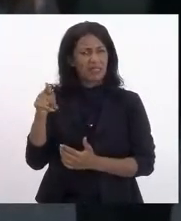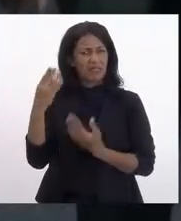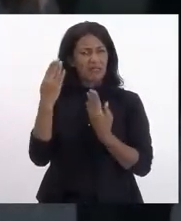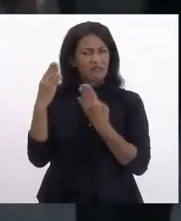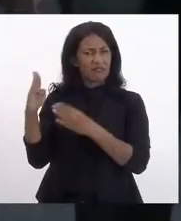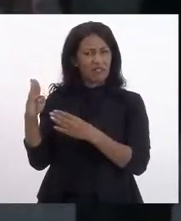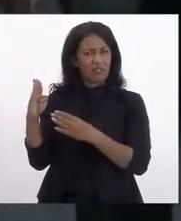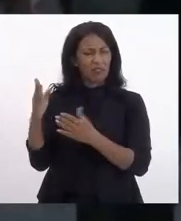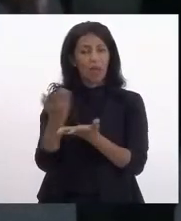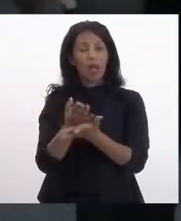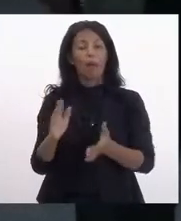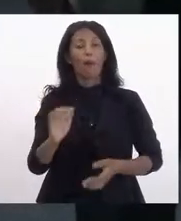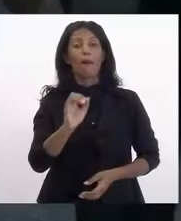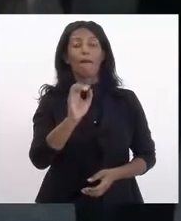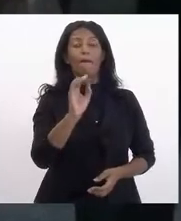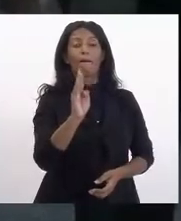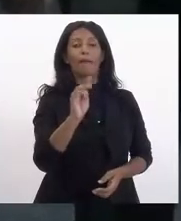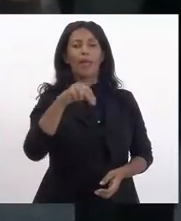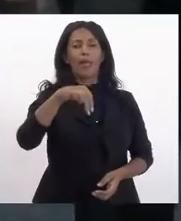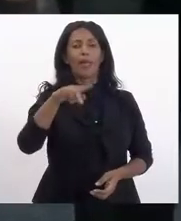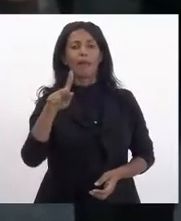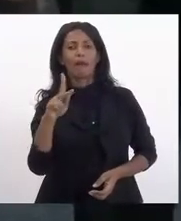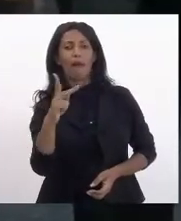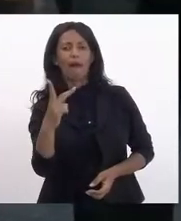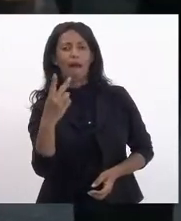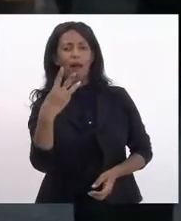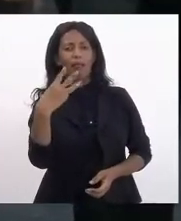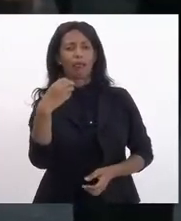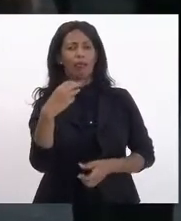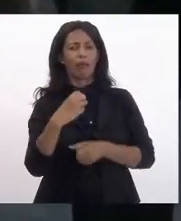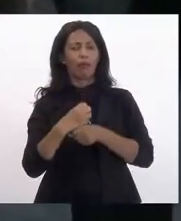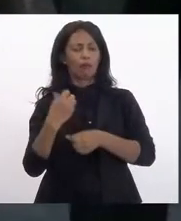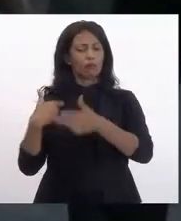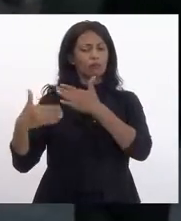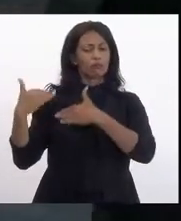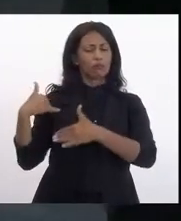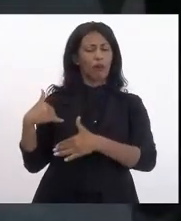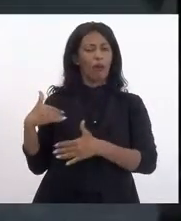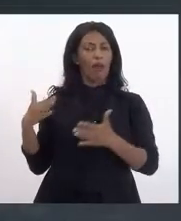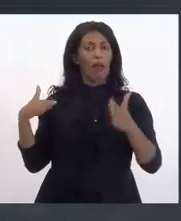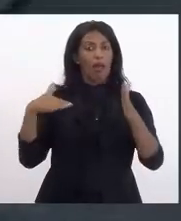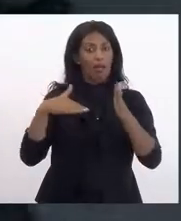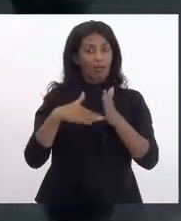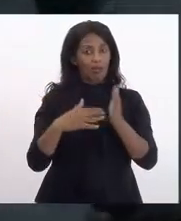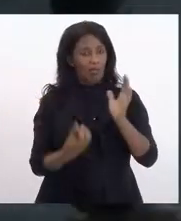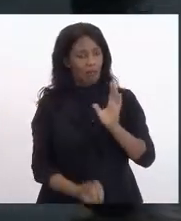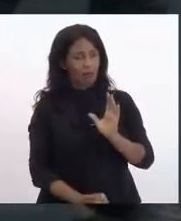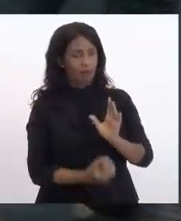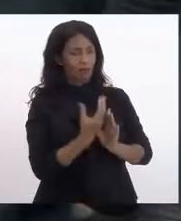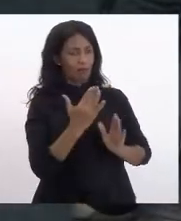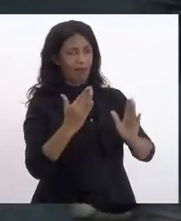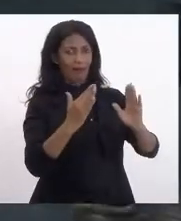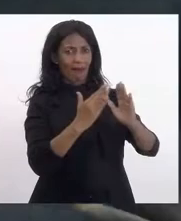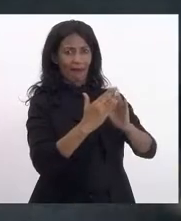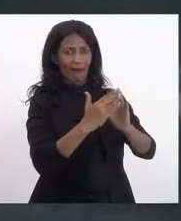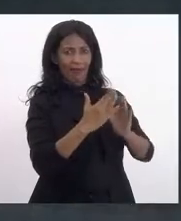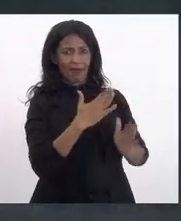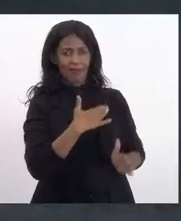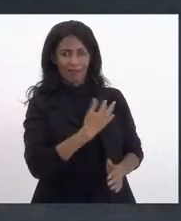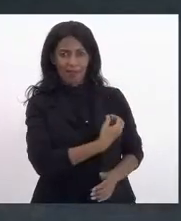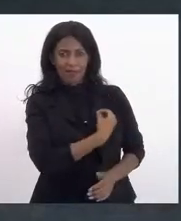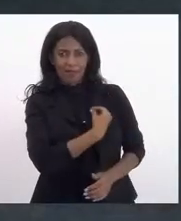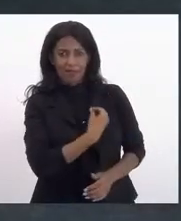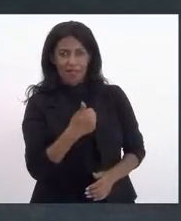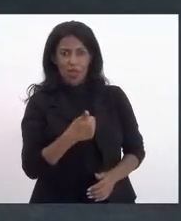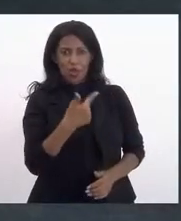com o BNH, há mais de 30 anos atrás, até termos o Minha Casa Minha Vida, nós ficamos uns